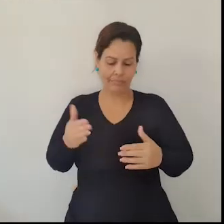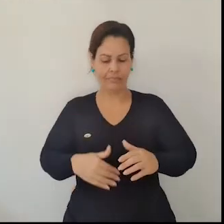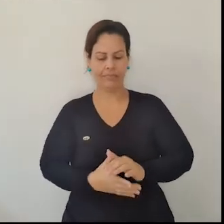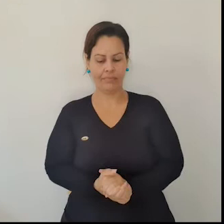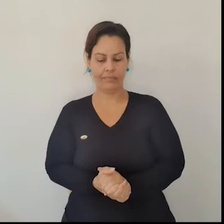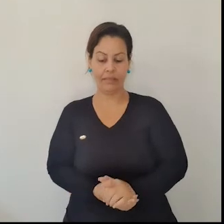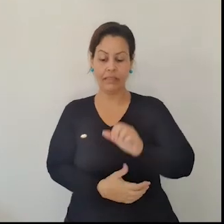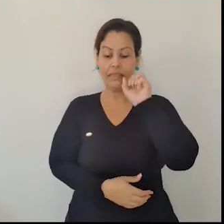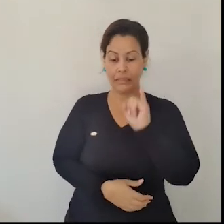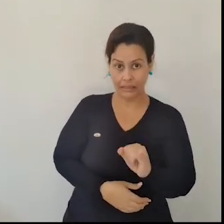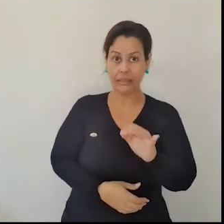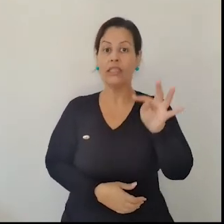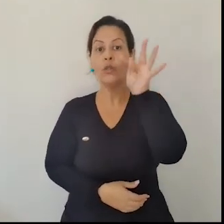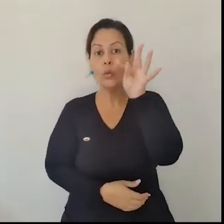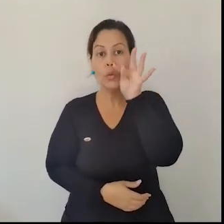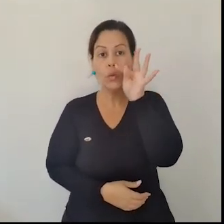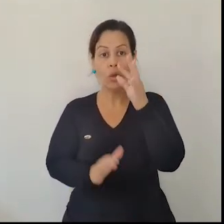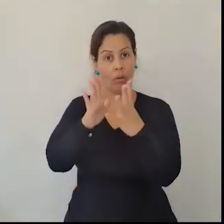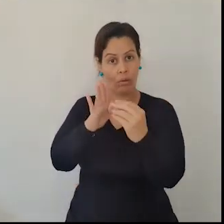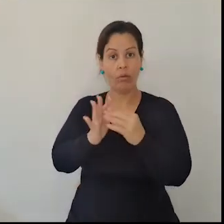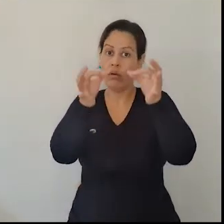certo,